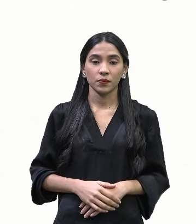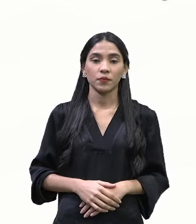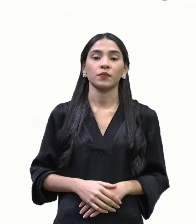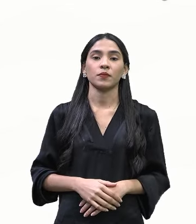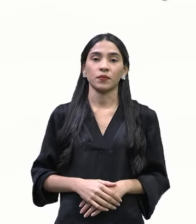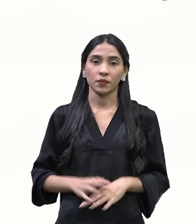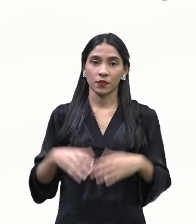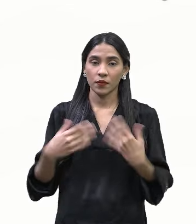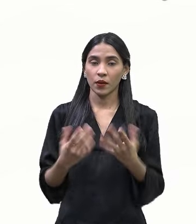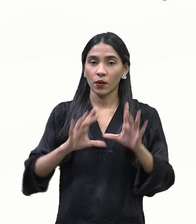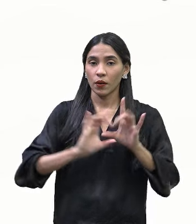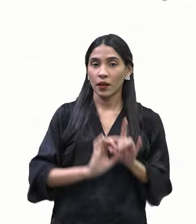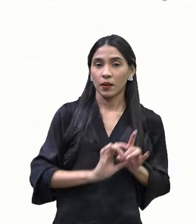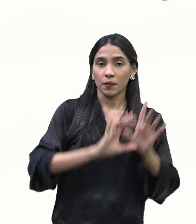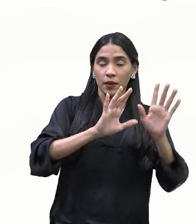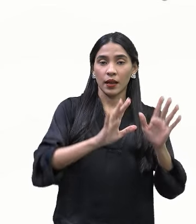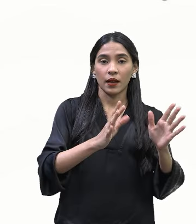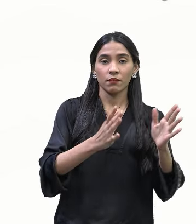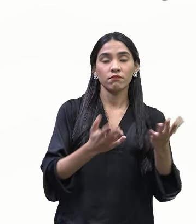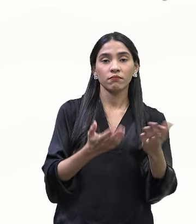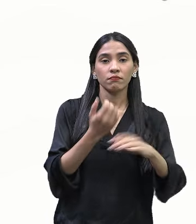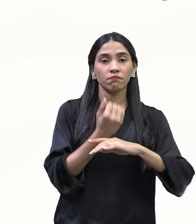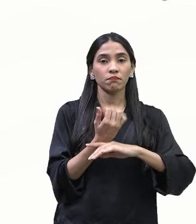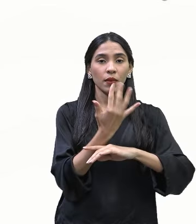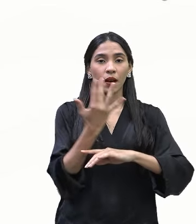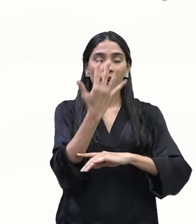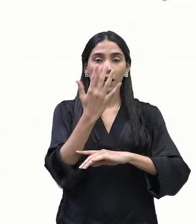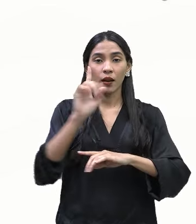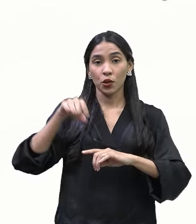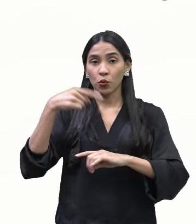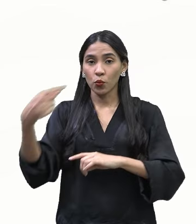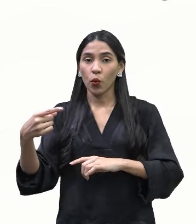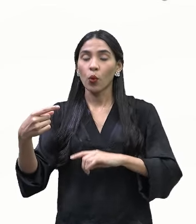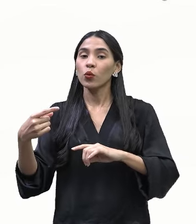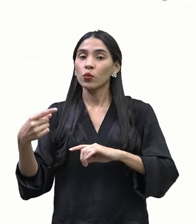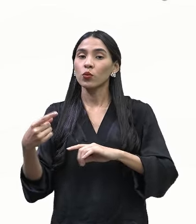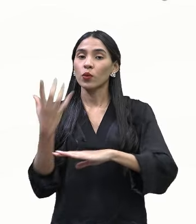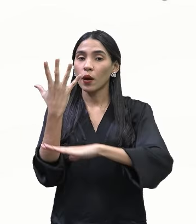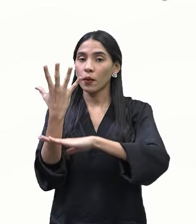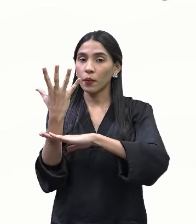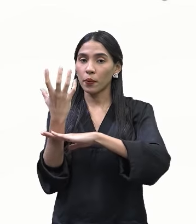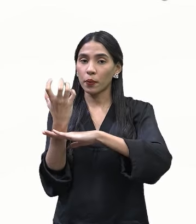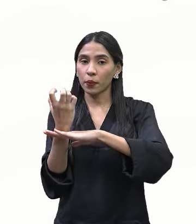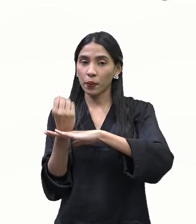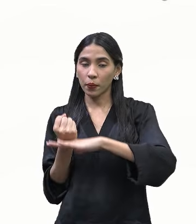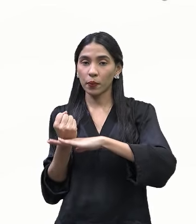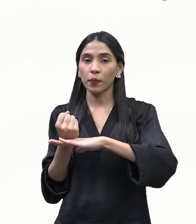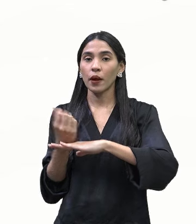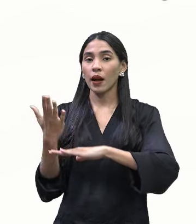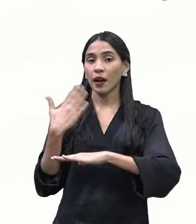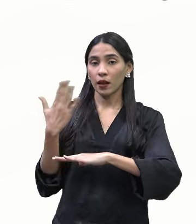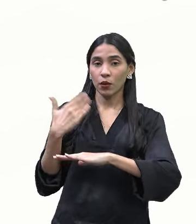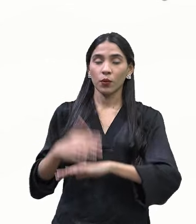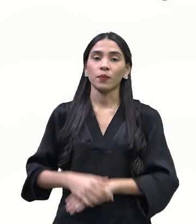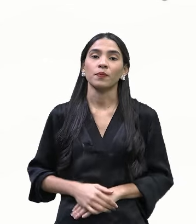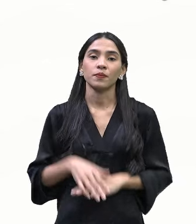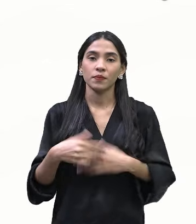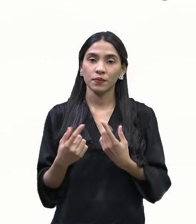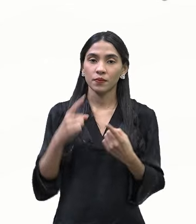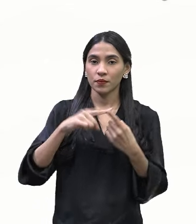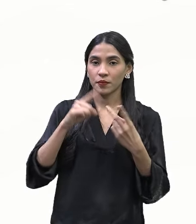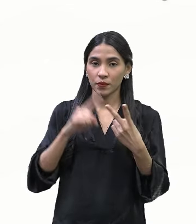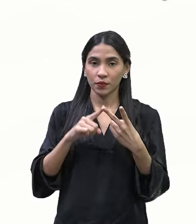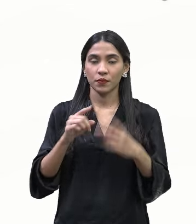vai liberar e o outro vai absorver. Então, nós temos aí os